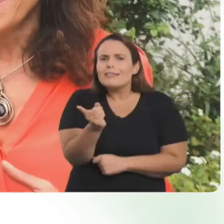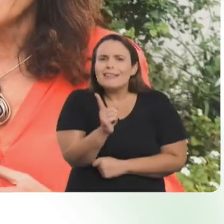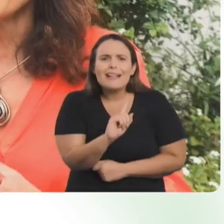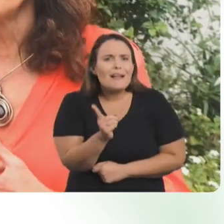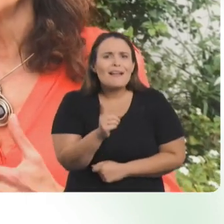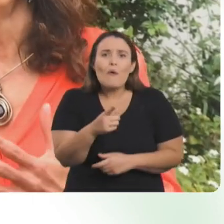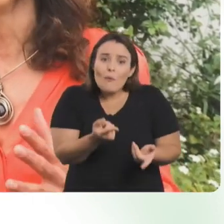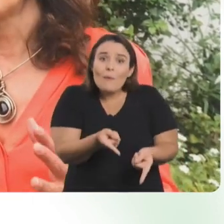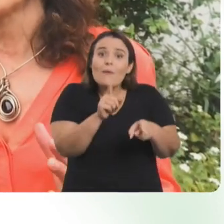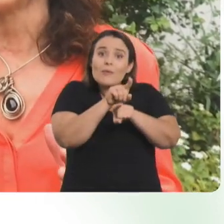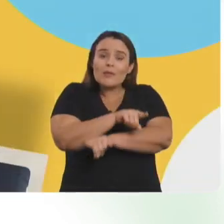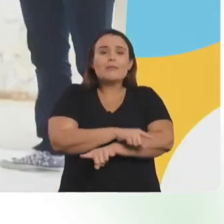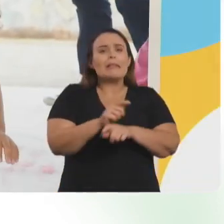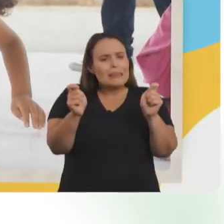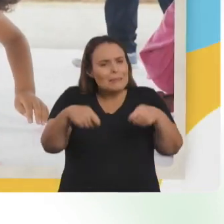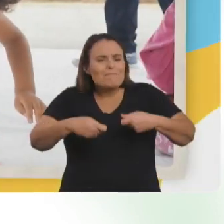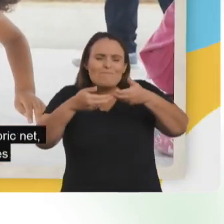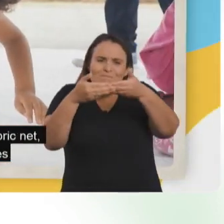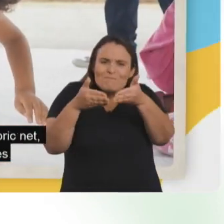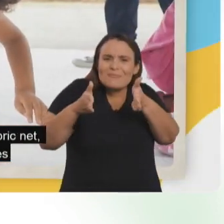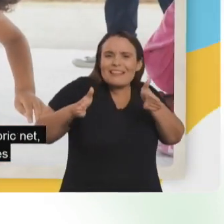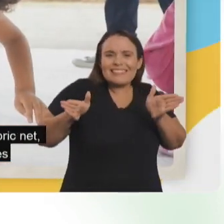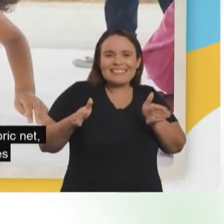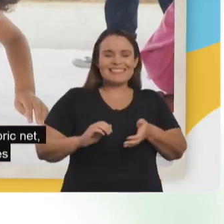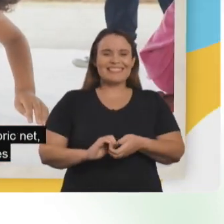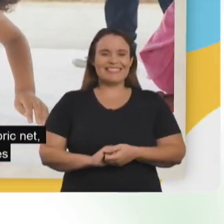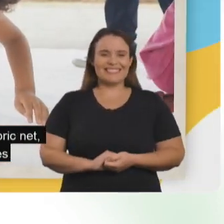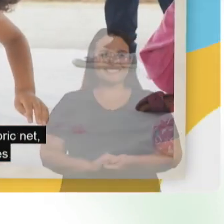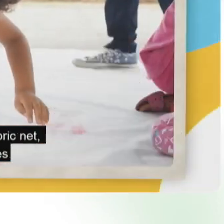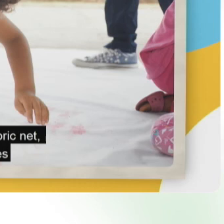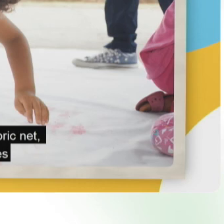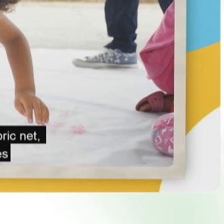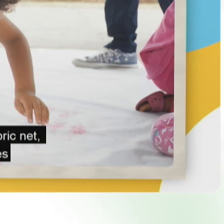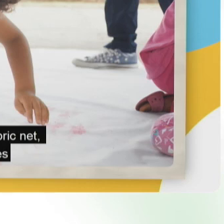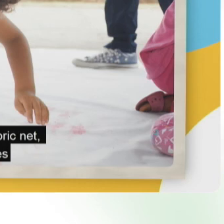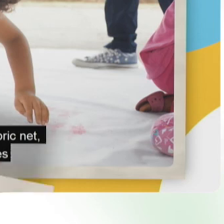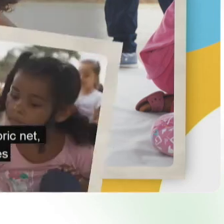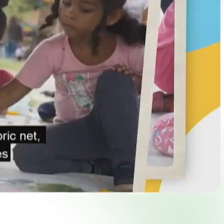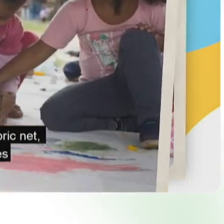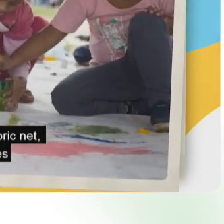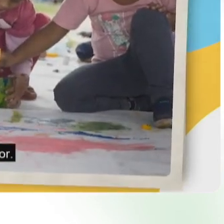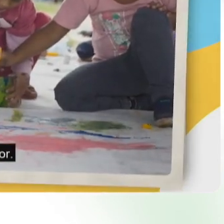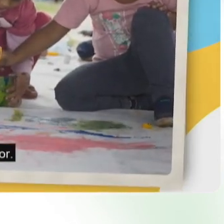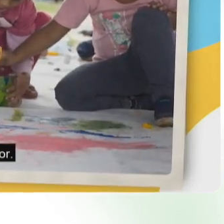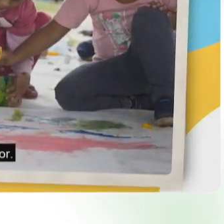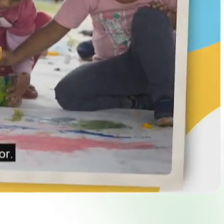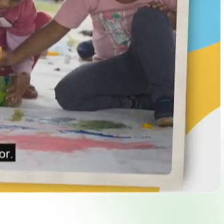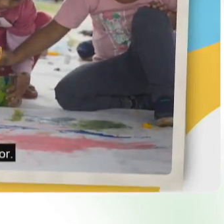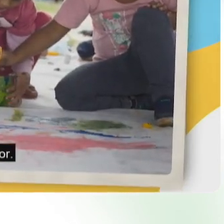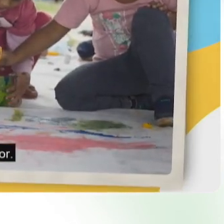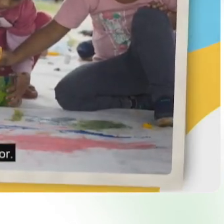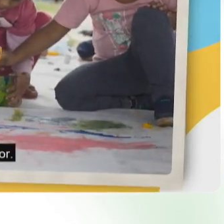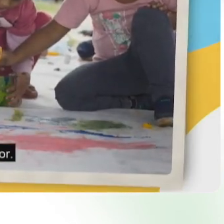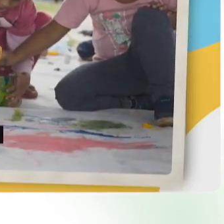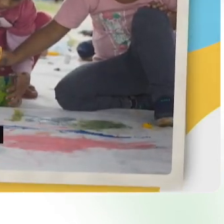contrário, elas abrem um mundo de possibilidades. Suspensos sobre uma rede de tecido, crianças com e sem deficiência pintam um lençol branco